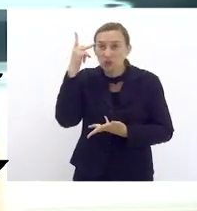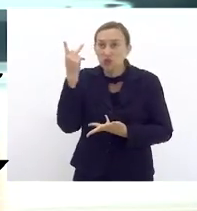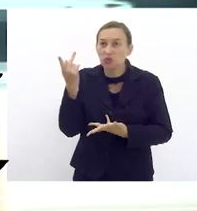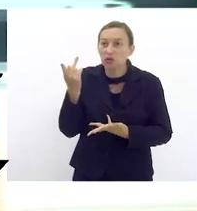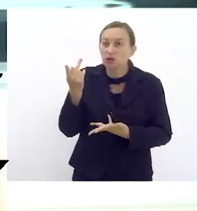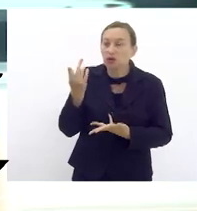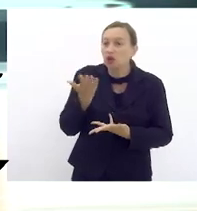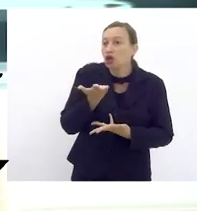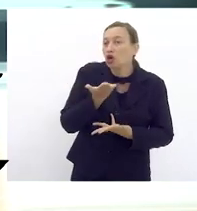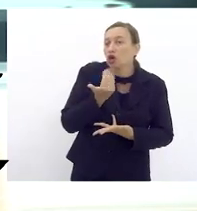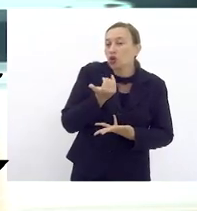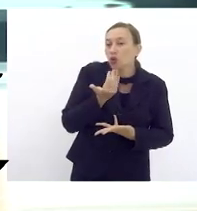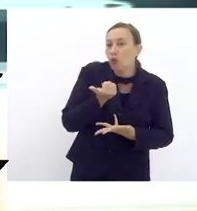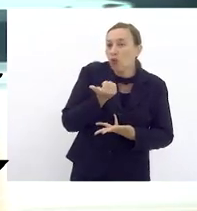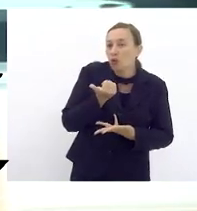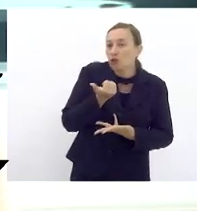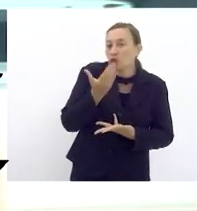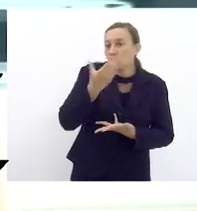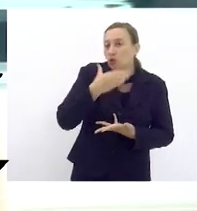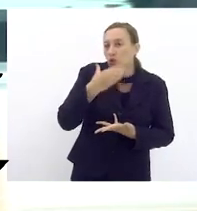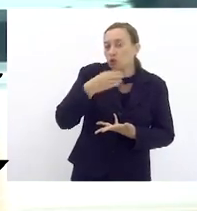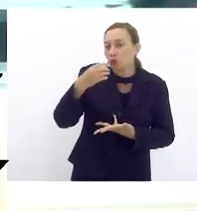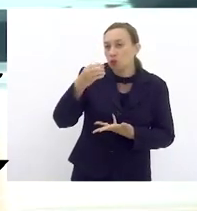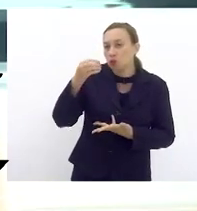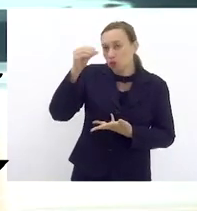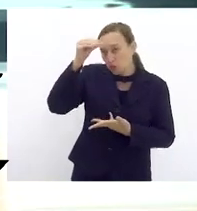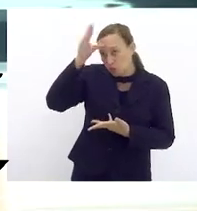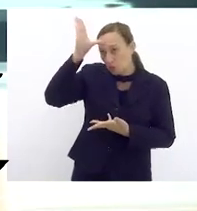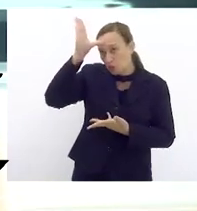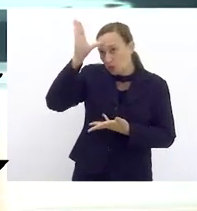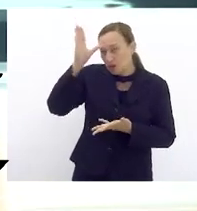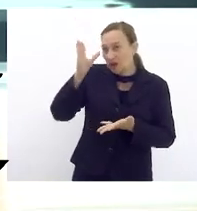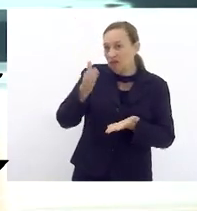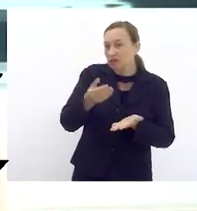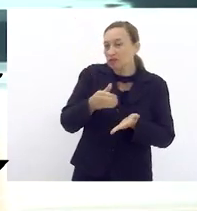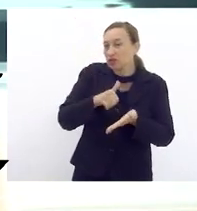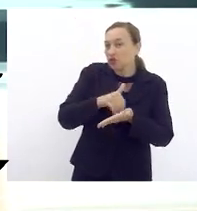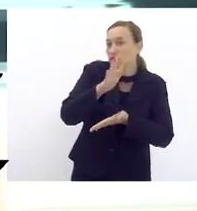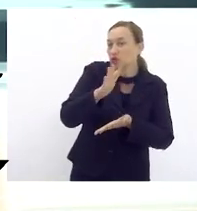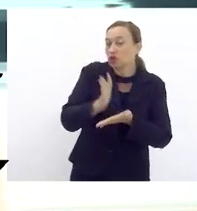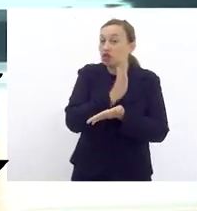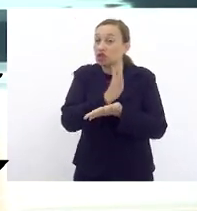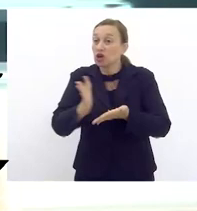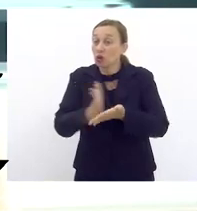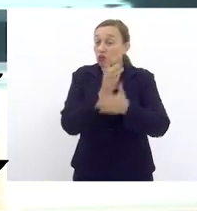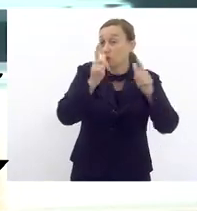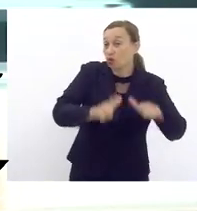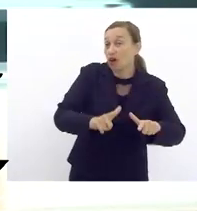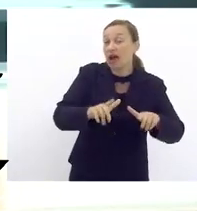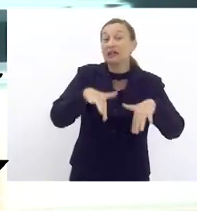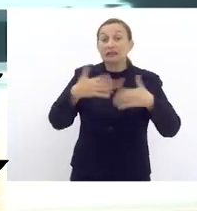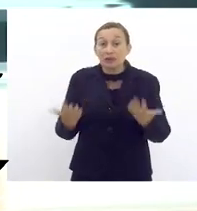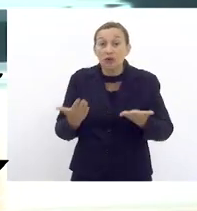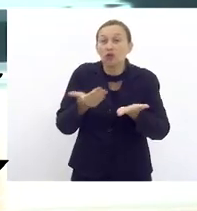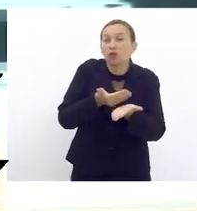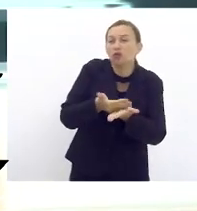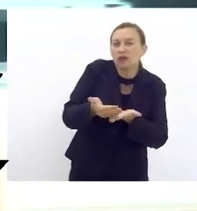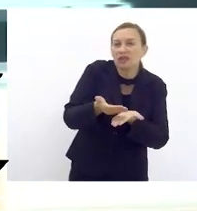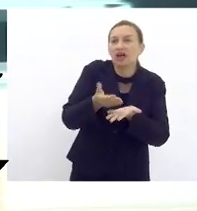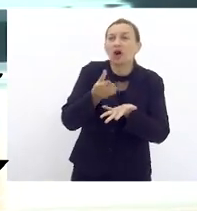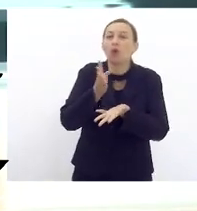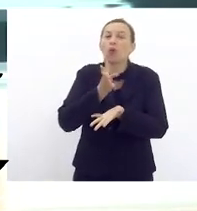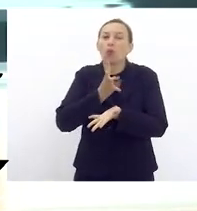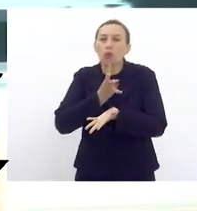come do fruto do conhecimento acaba sendo expulso de algum Paraíso por aí né então quando a gente começa a conhecer